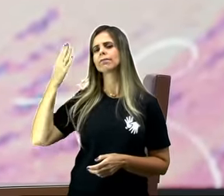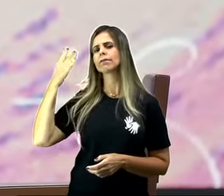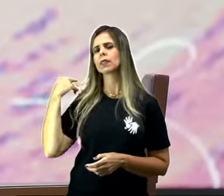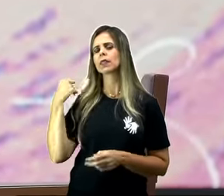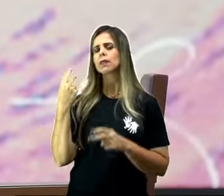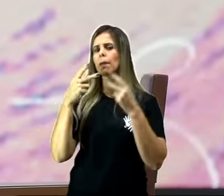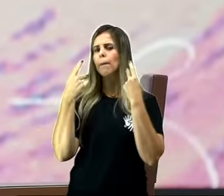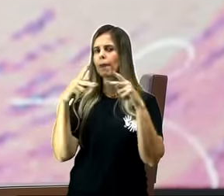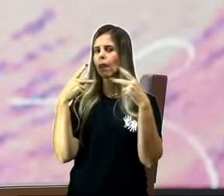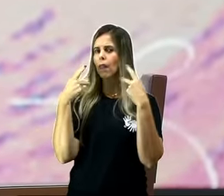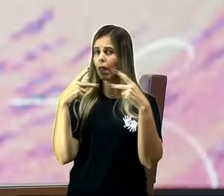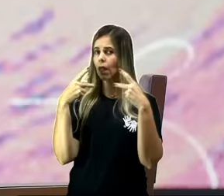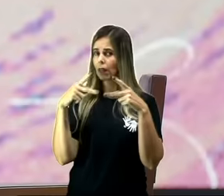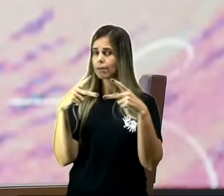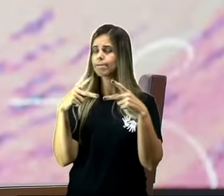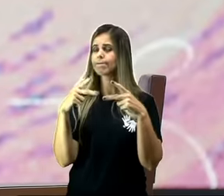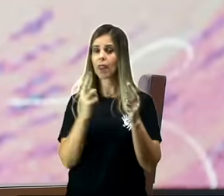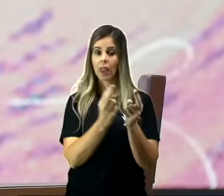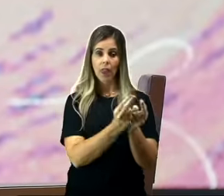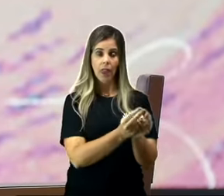neto Canaã.